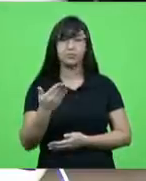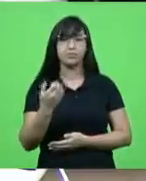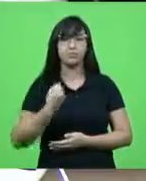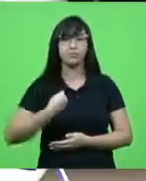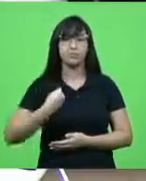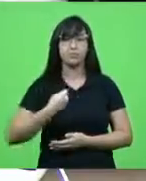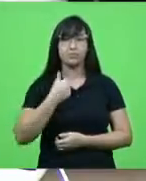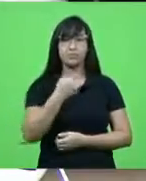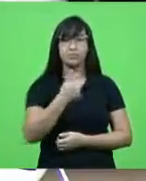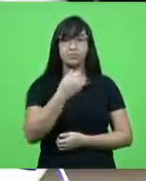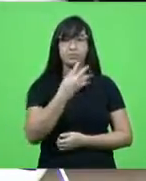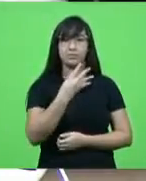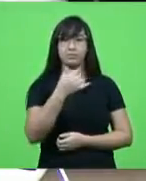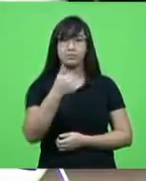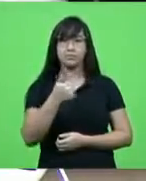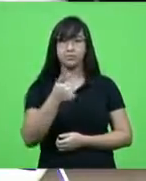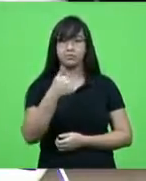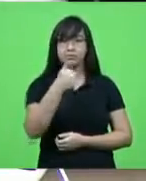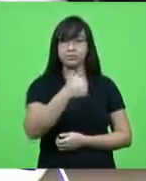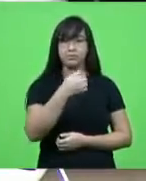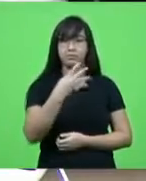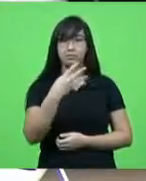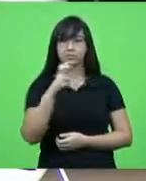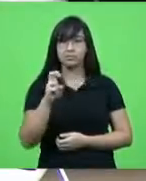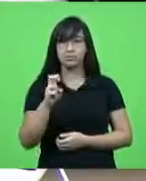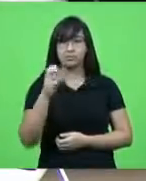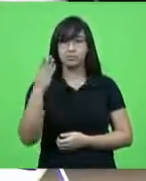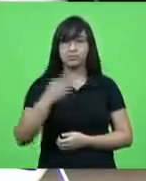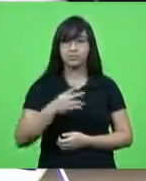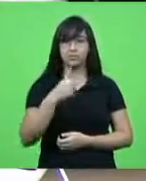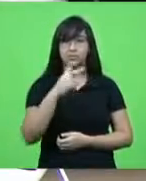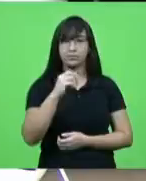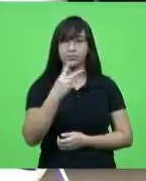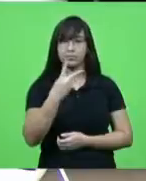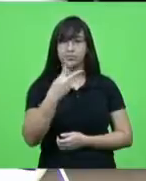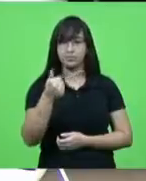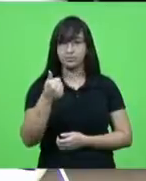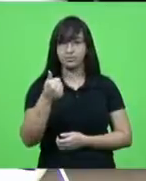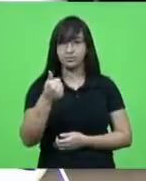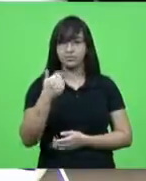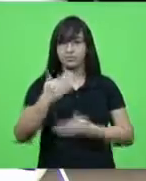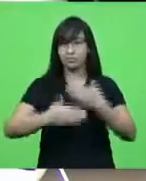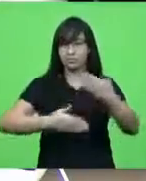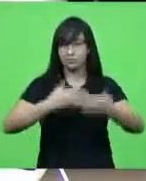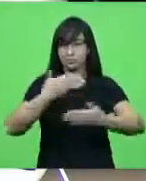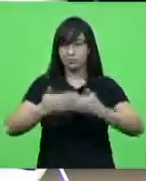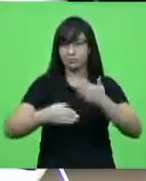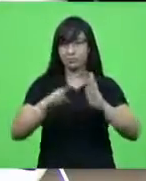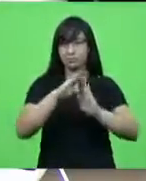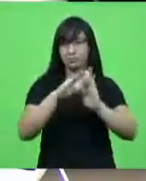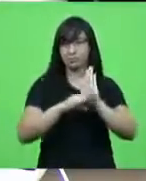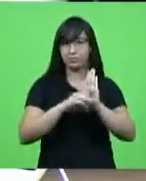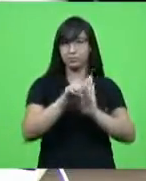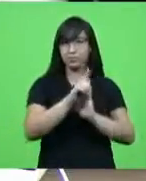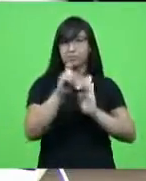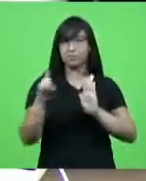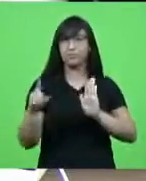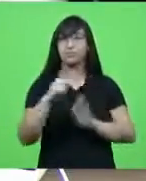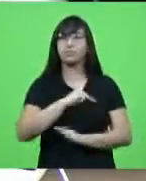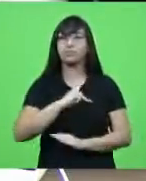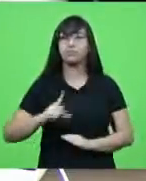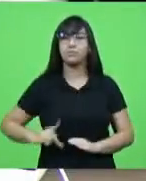141 e 145, barra 2021. Dando continuidade à ordem do dia, o senhor presidente